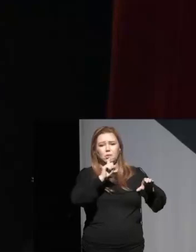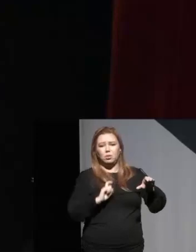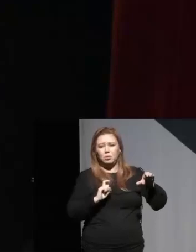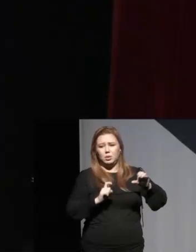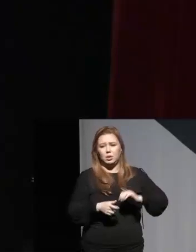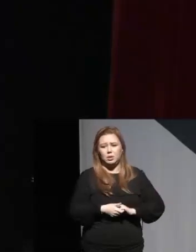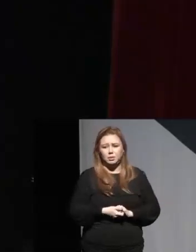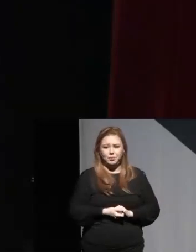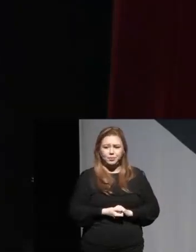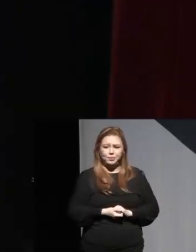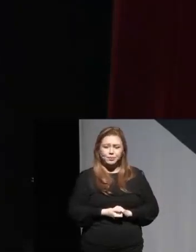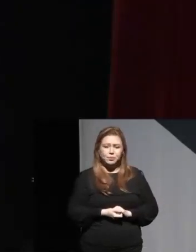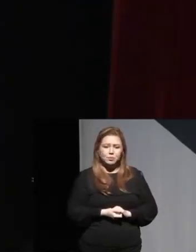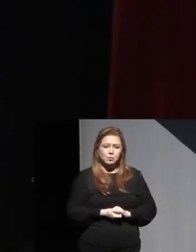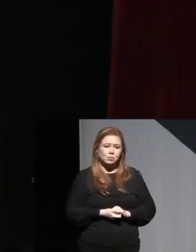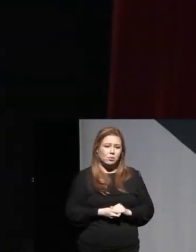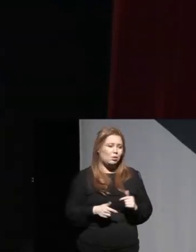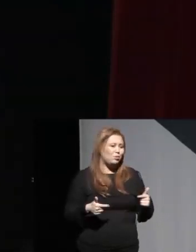legislativa. E